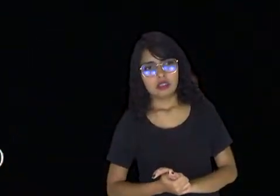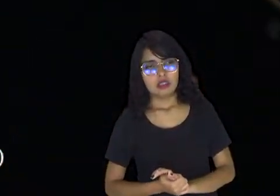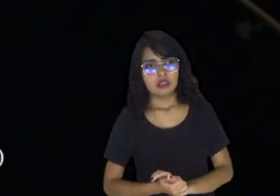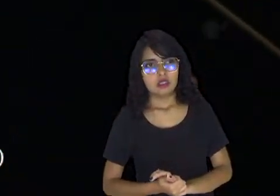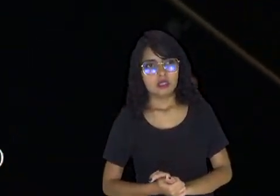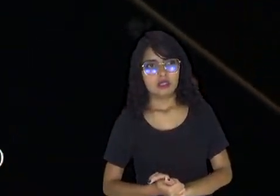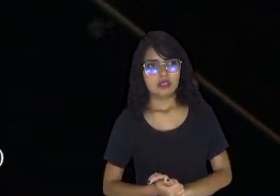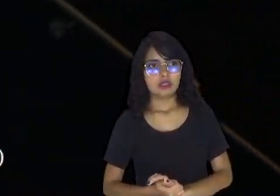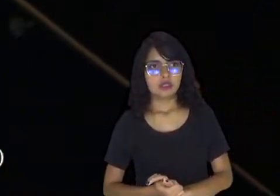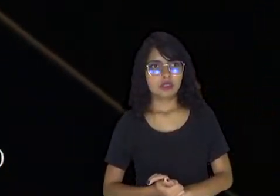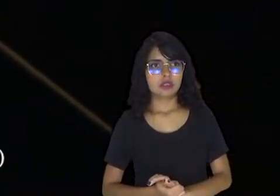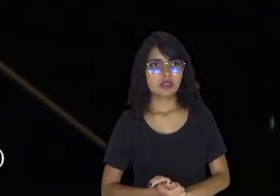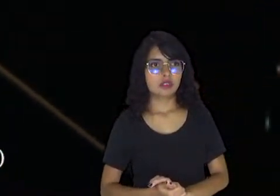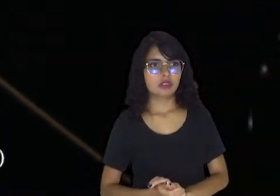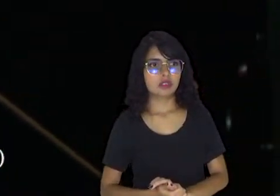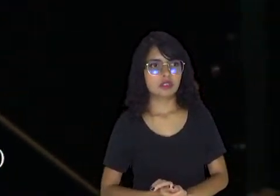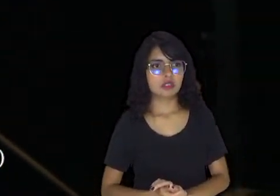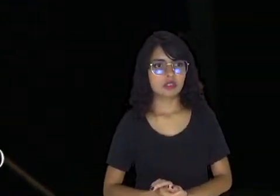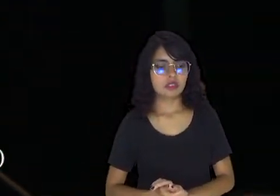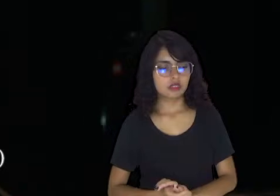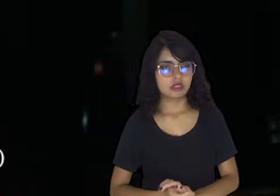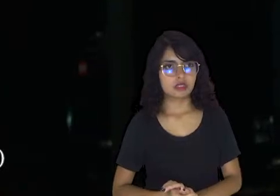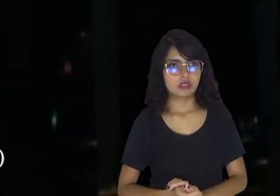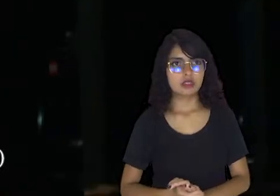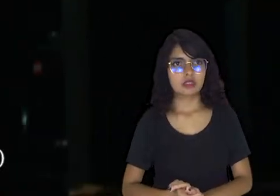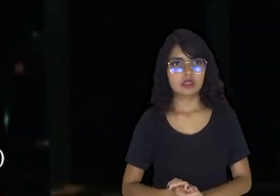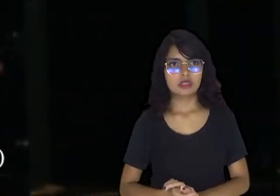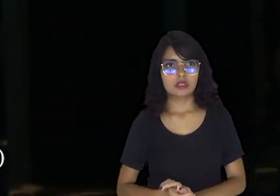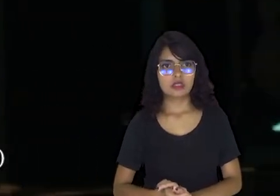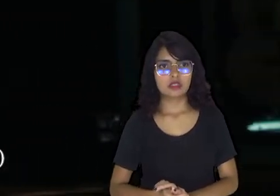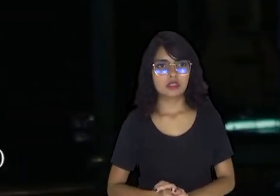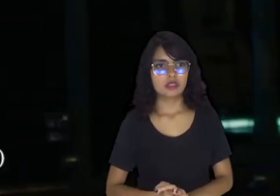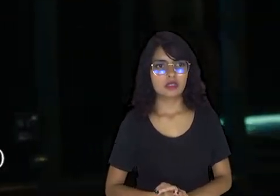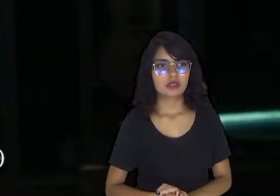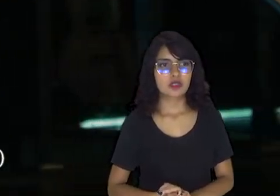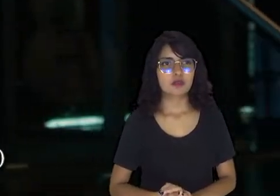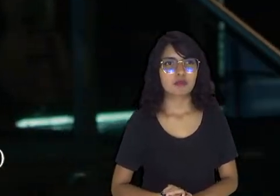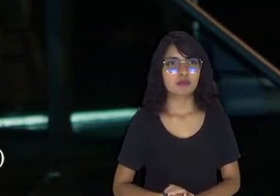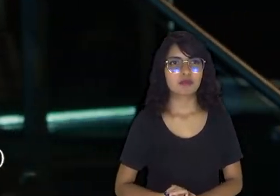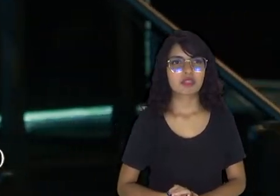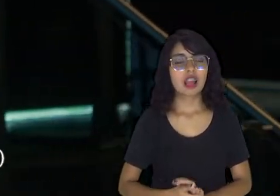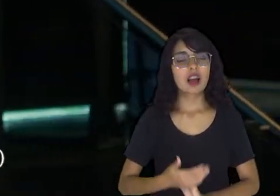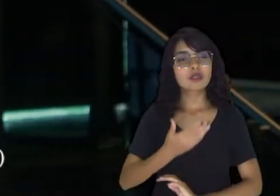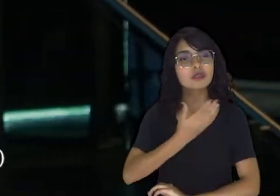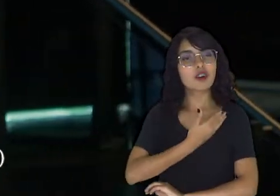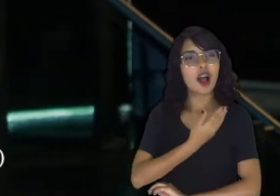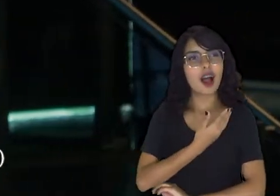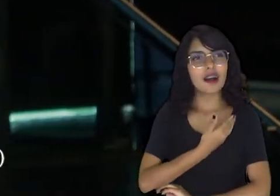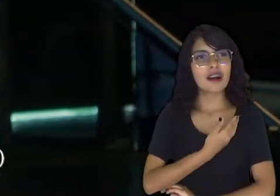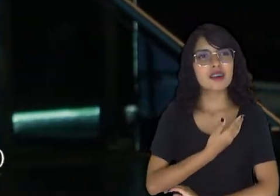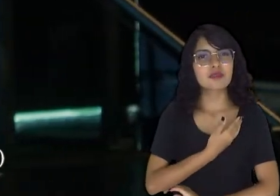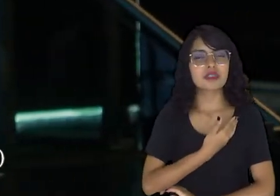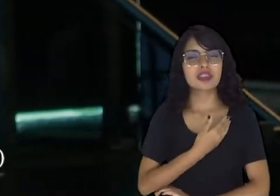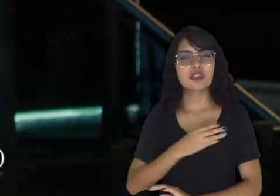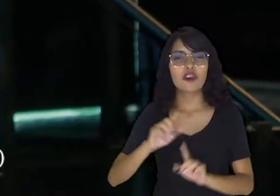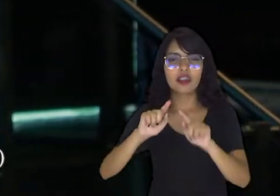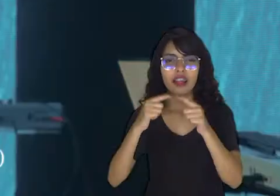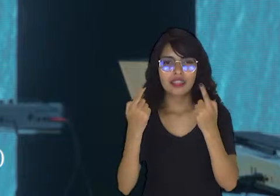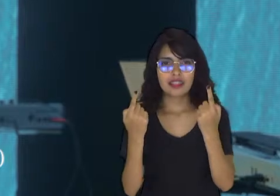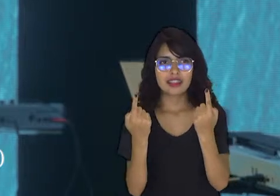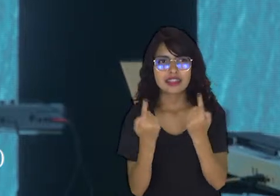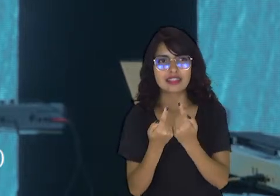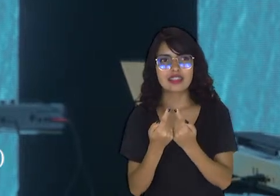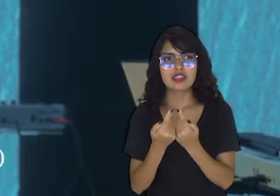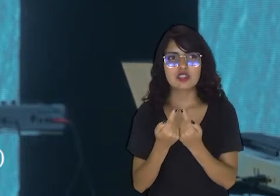Sabe o que é a Sônia, Luizinho? Luizinho é um amado da minha célula, que eu conheci lá no campo de futebol. Sua